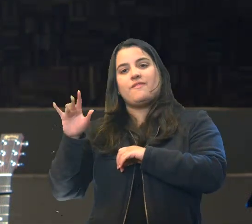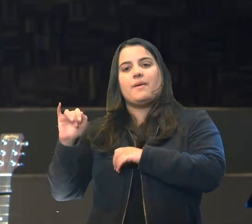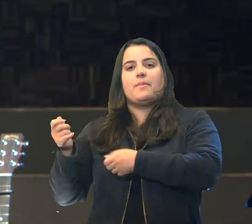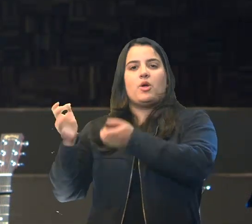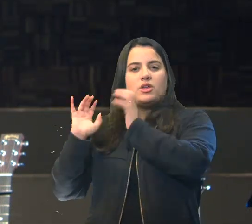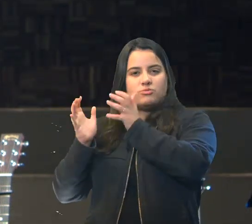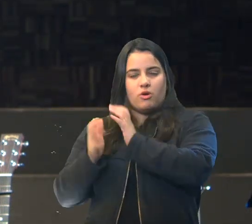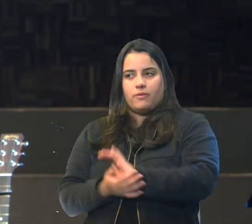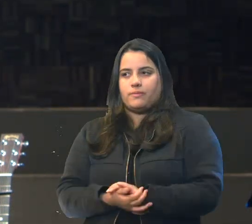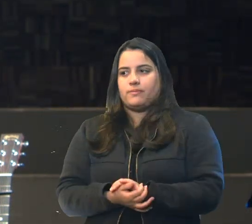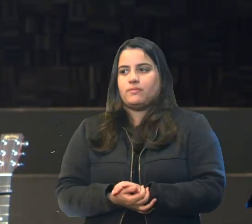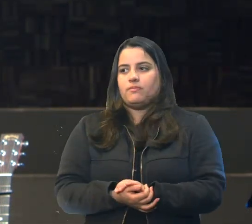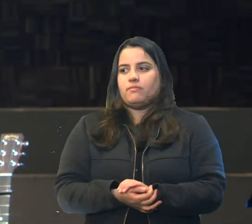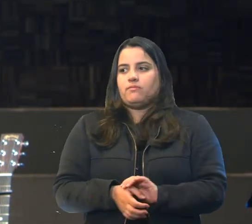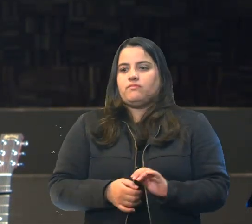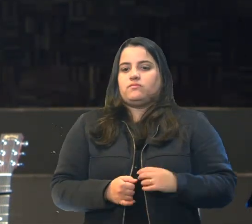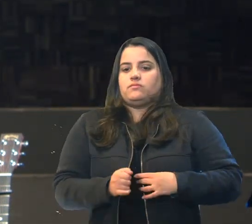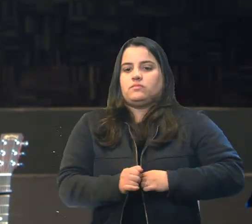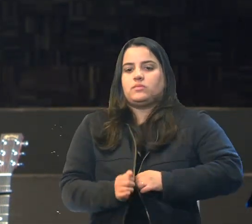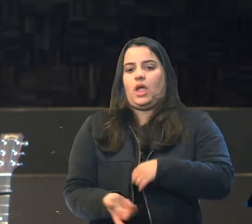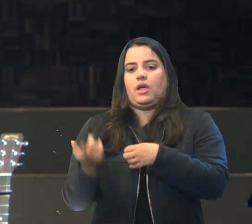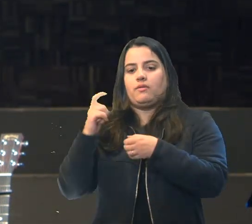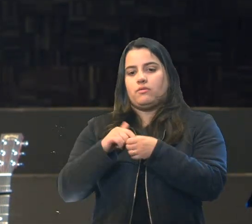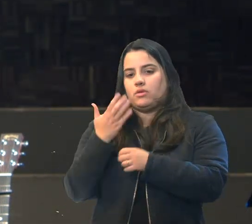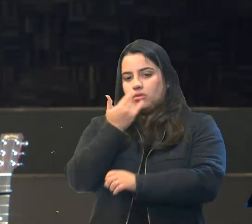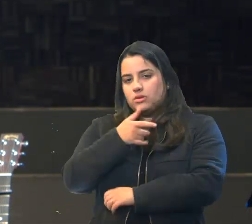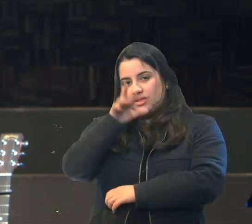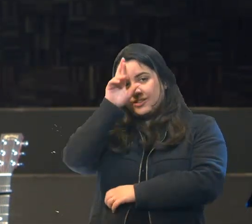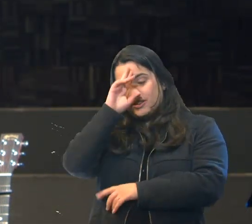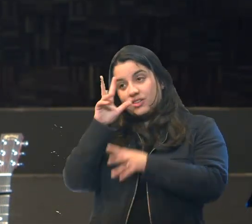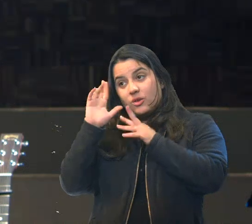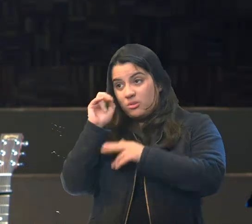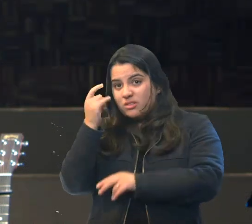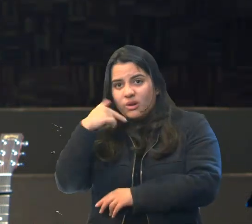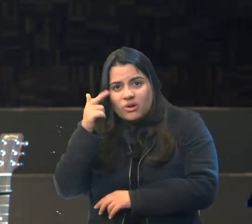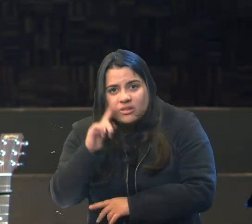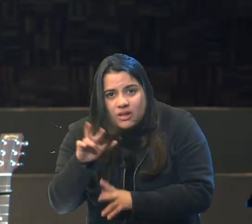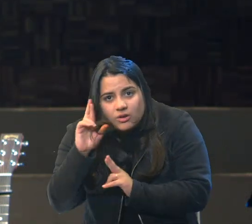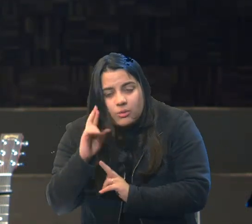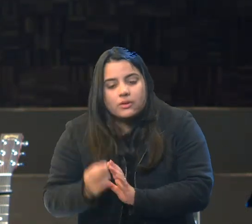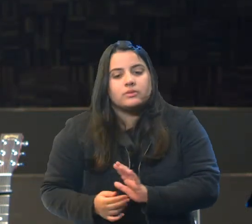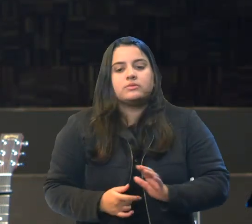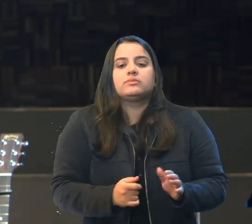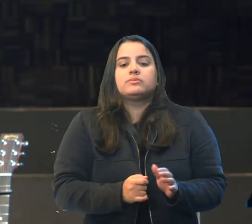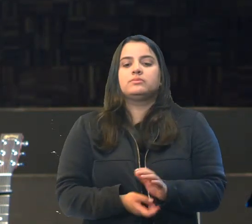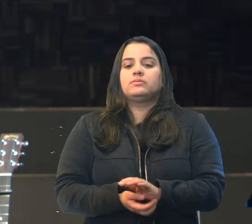Aí ela volta e janta e dorme, se ela dorme, né, gente?